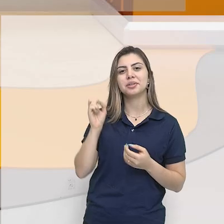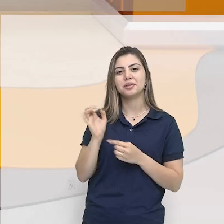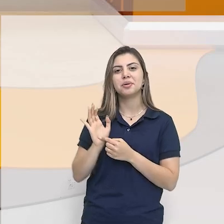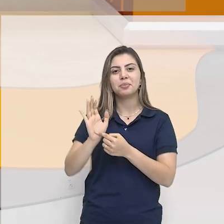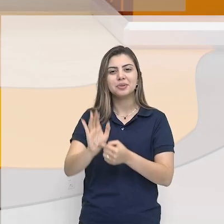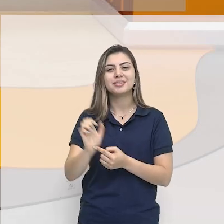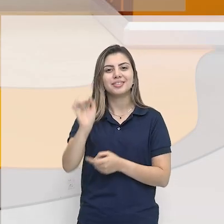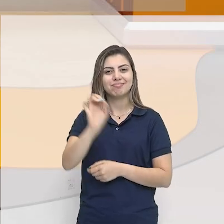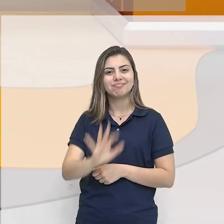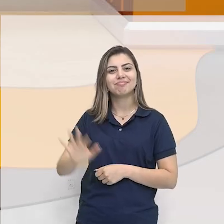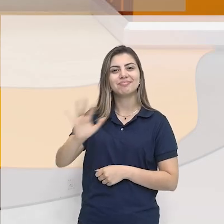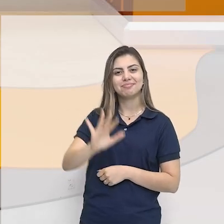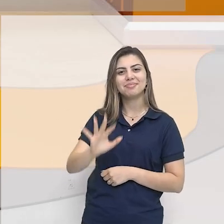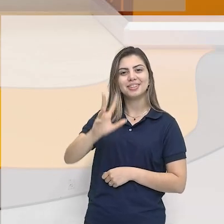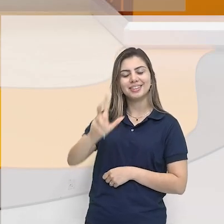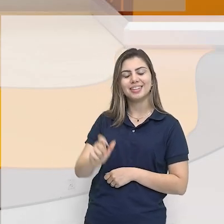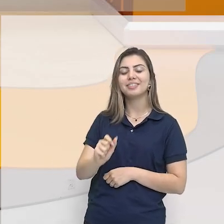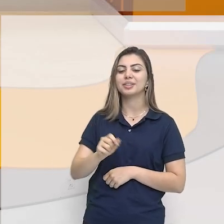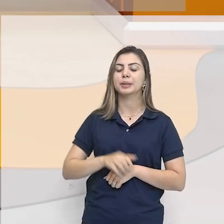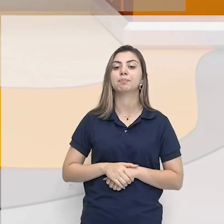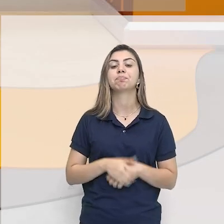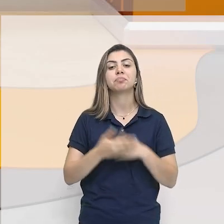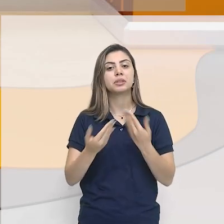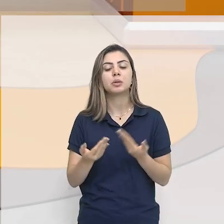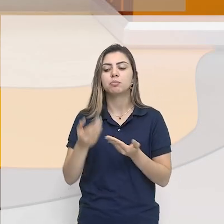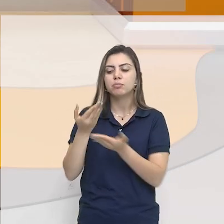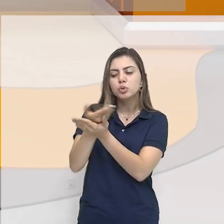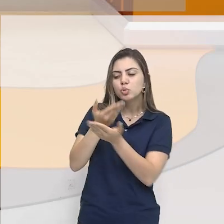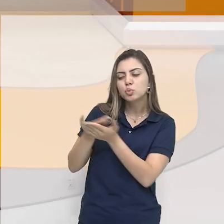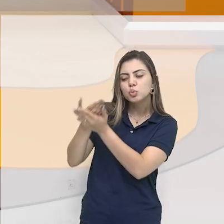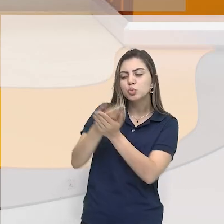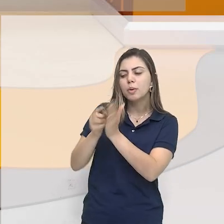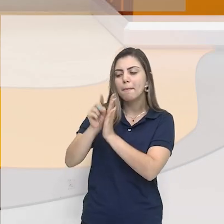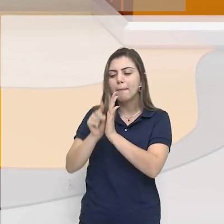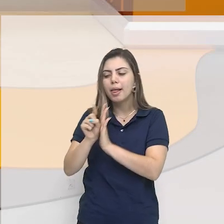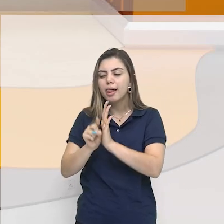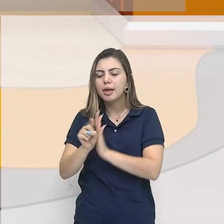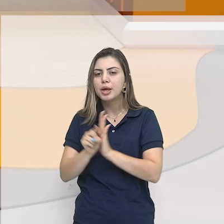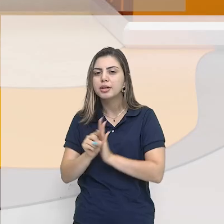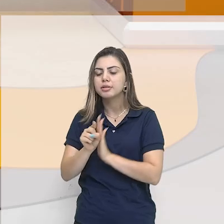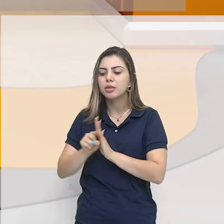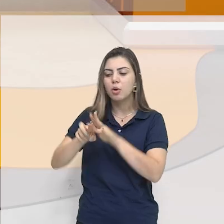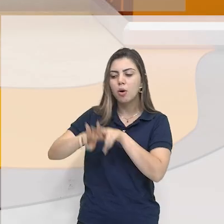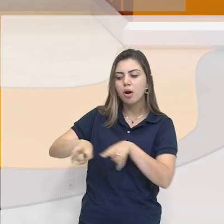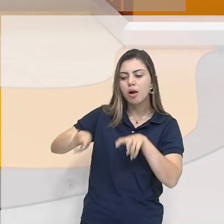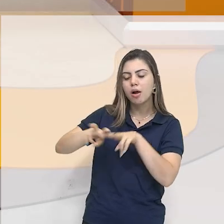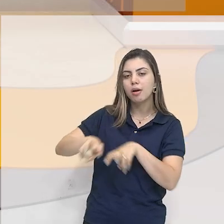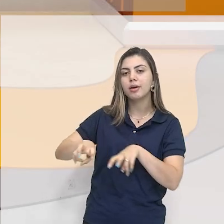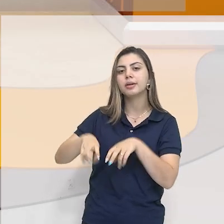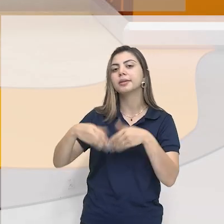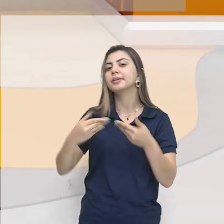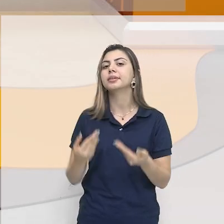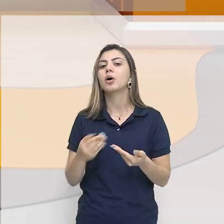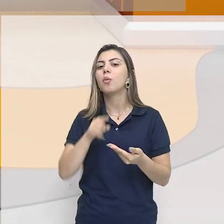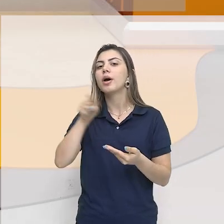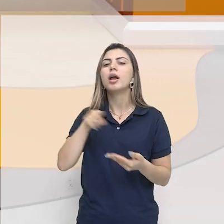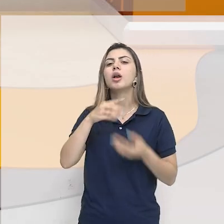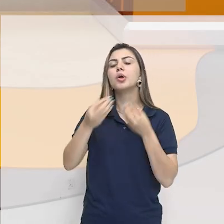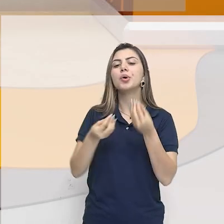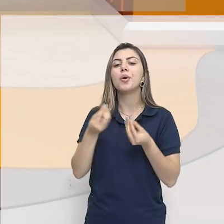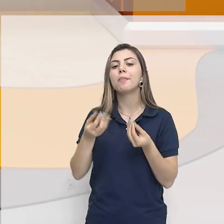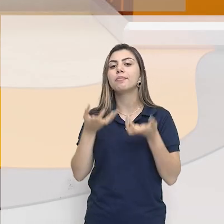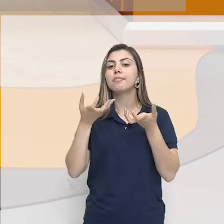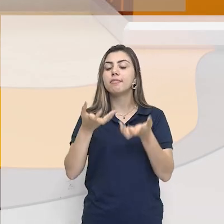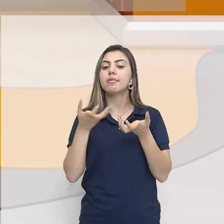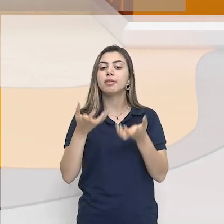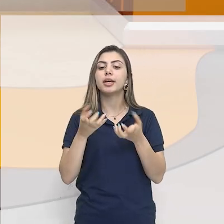toda sendo recortada, ok? Então, pesquisadores, arqueólogos, em sua grande maioria, buscam encontrar,